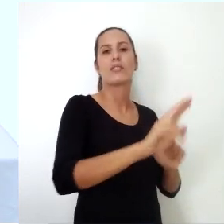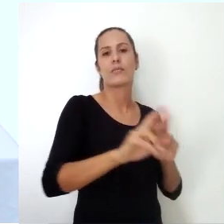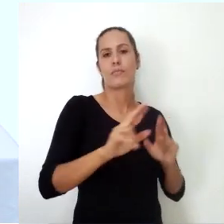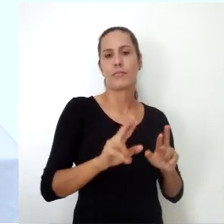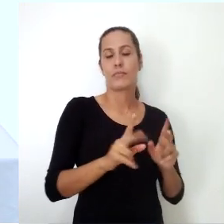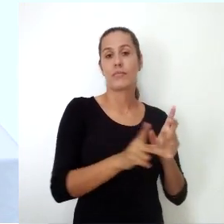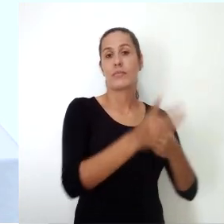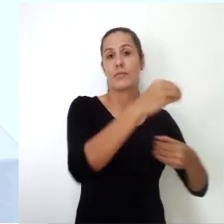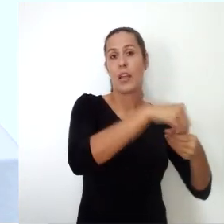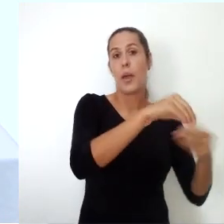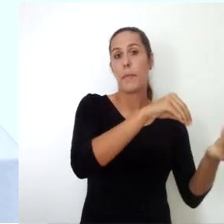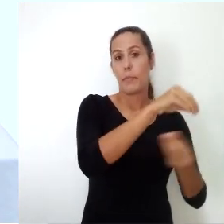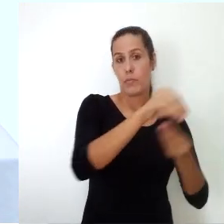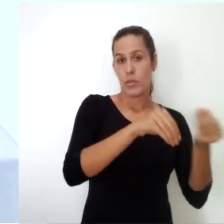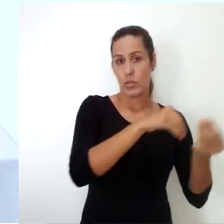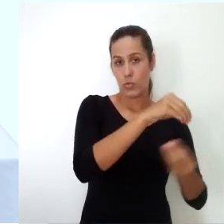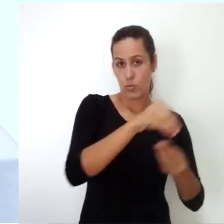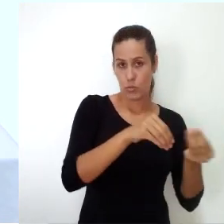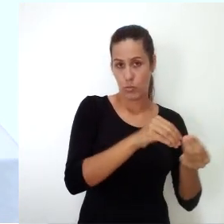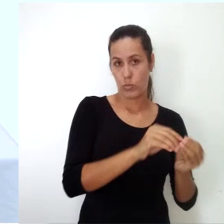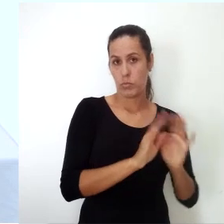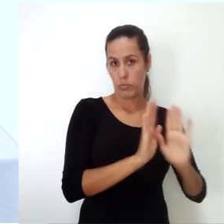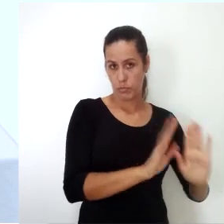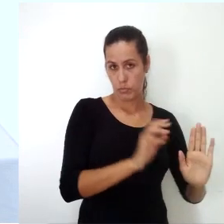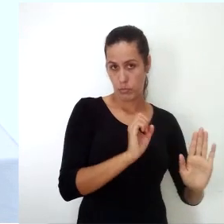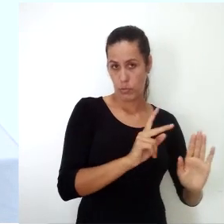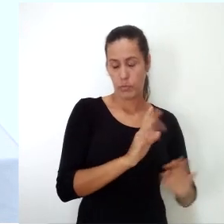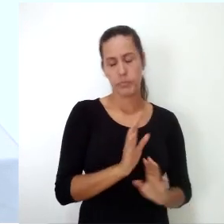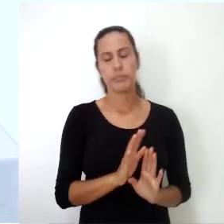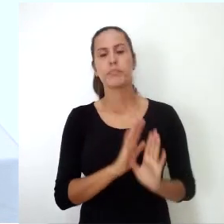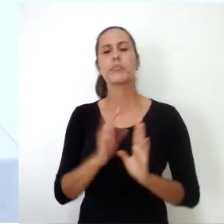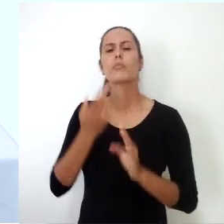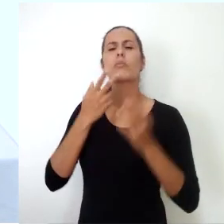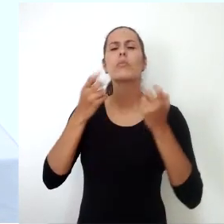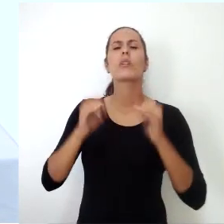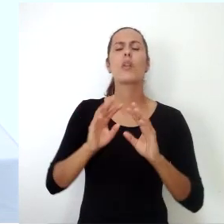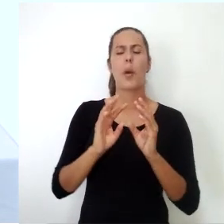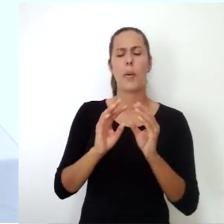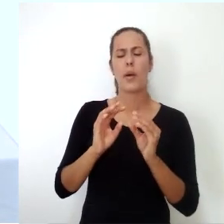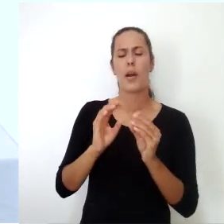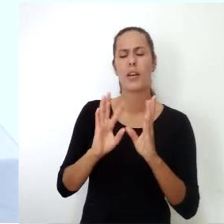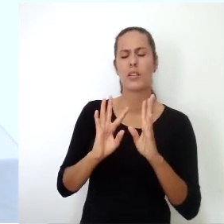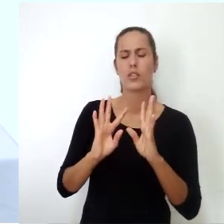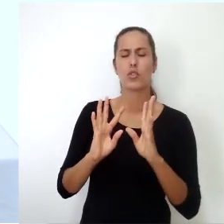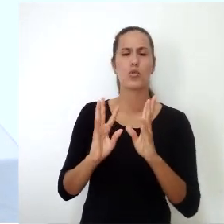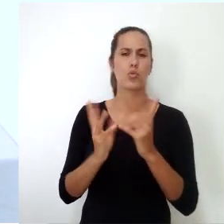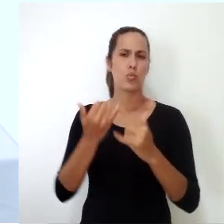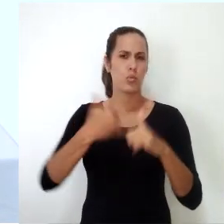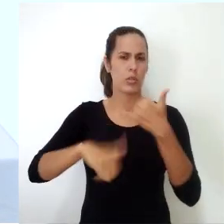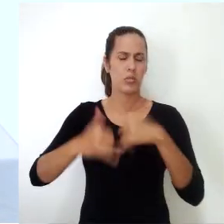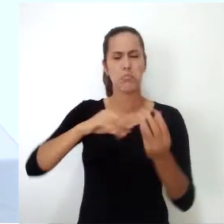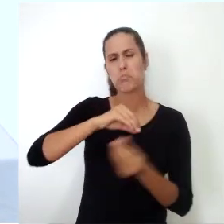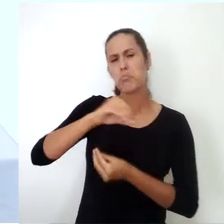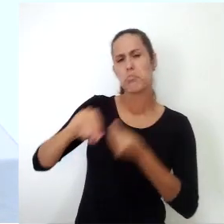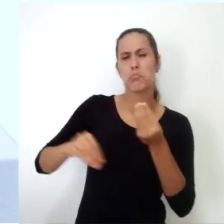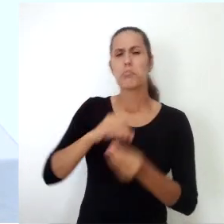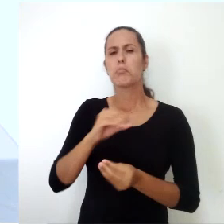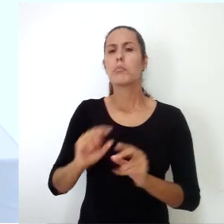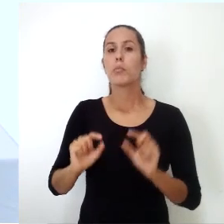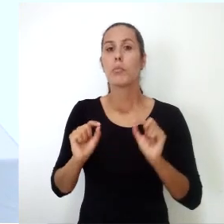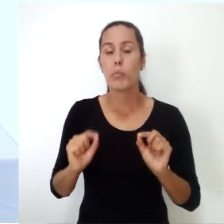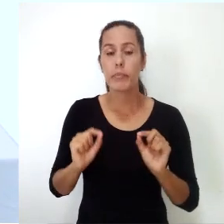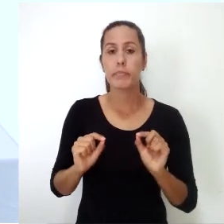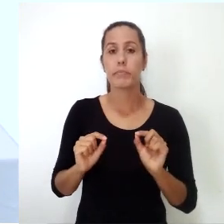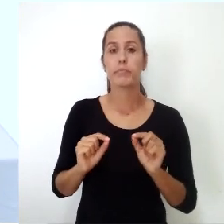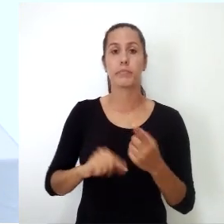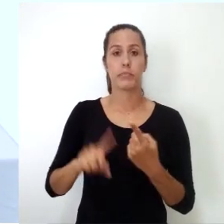se tratando de misturas de substâncias. E se fala de mistura de substâncias, a gente tem a